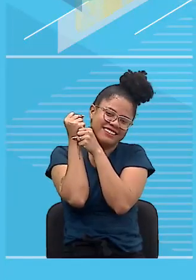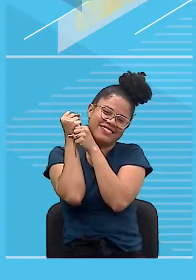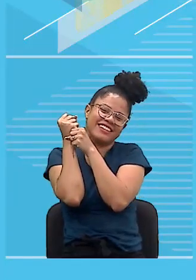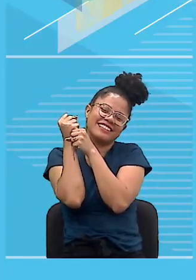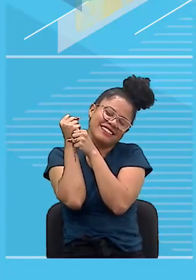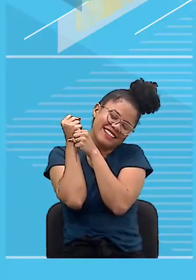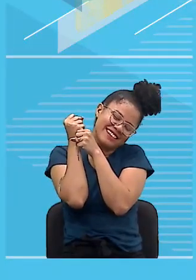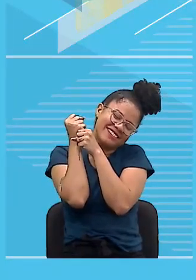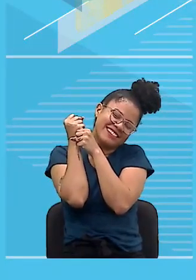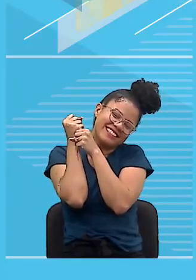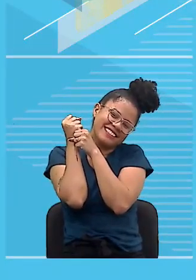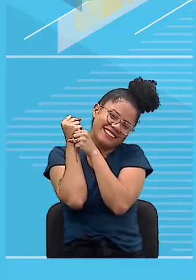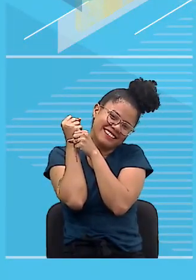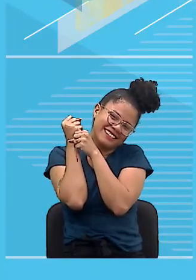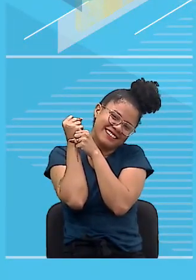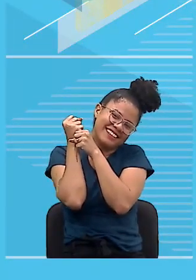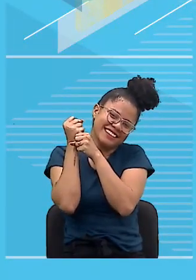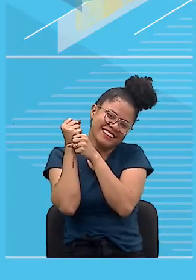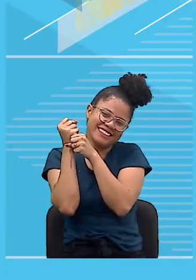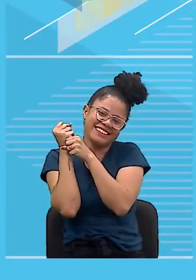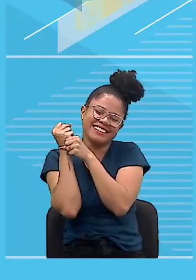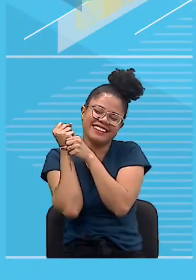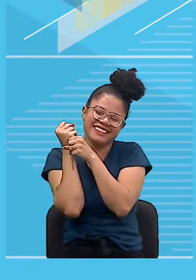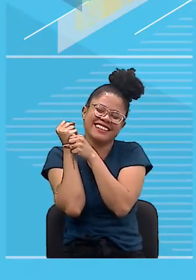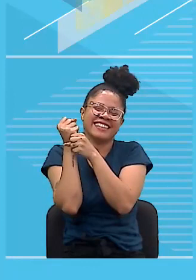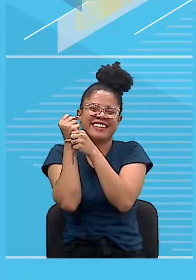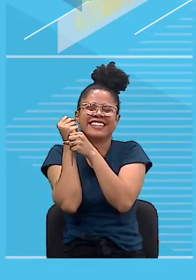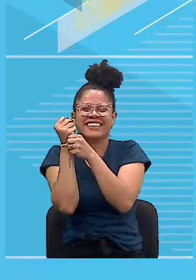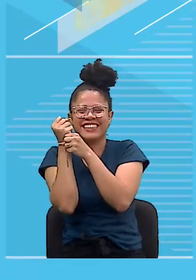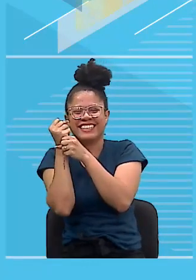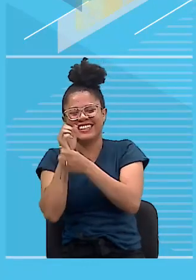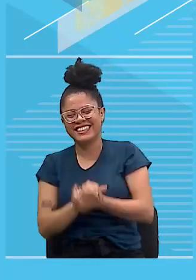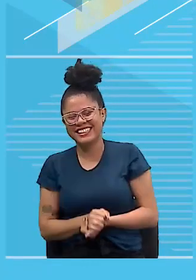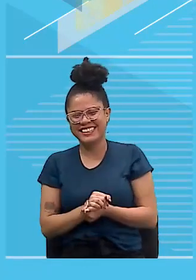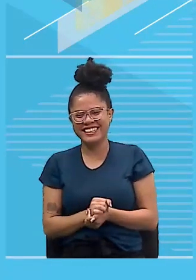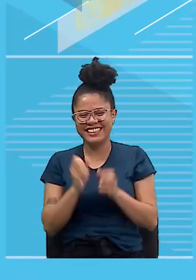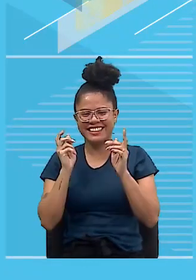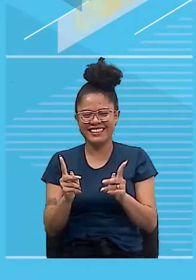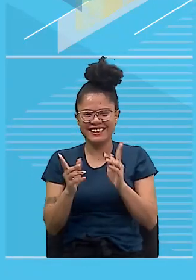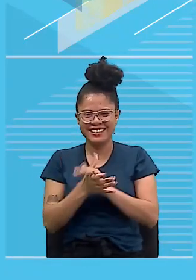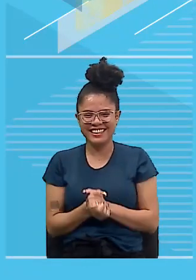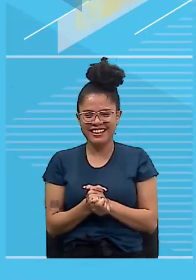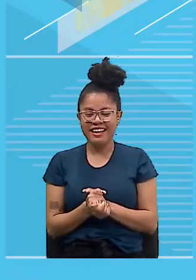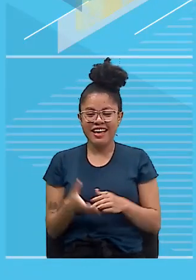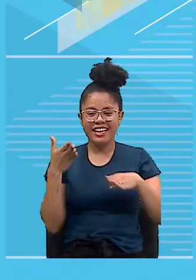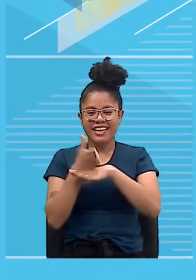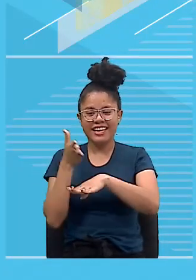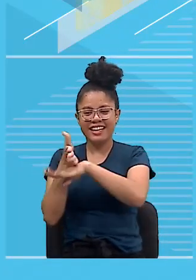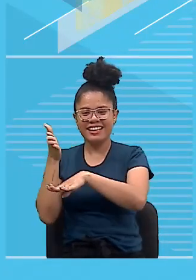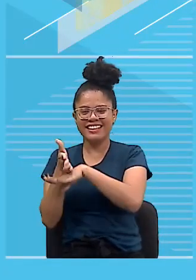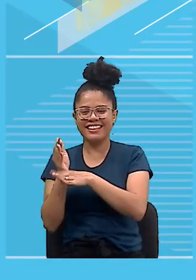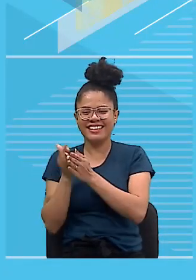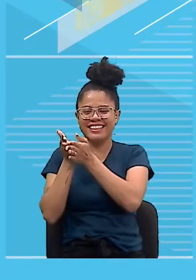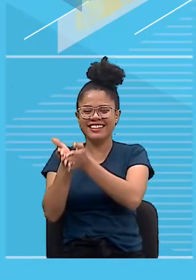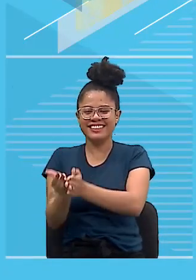vixe triste segura a cor para não cair galera eles invadem os barcos galera